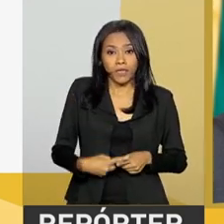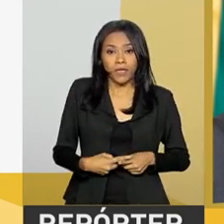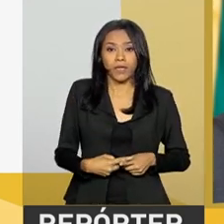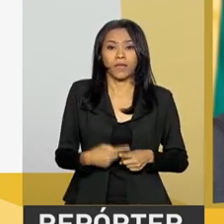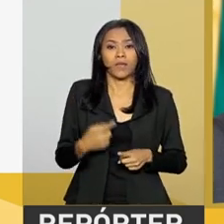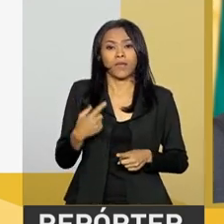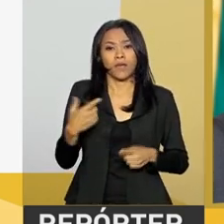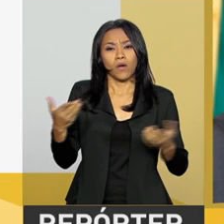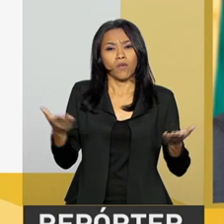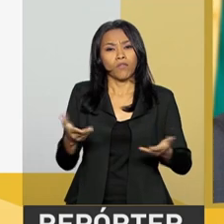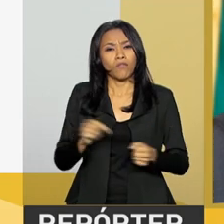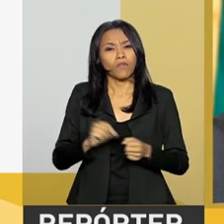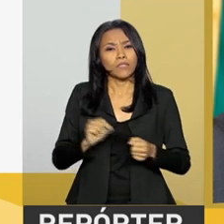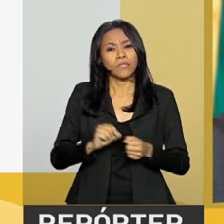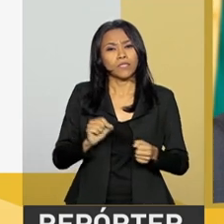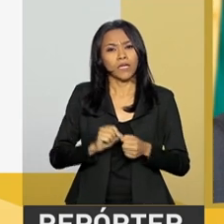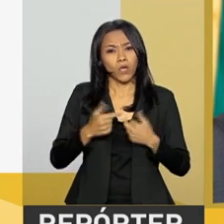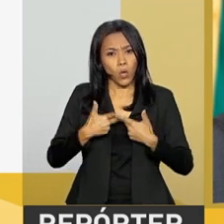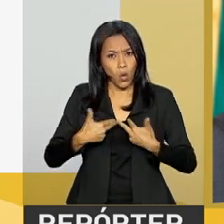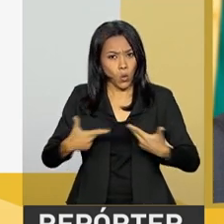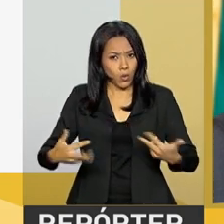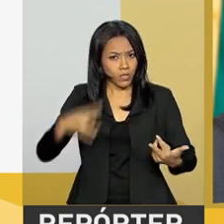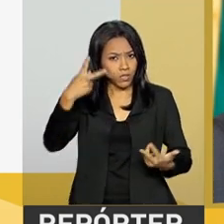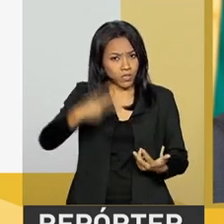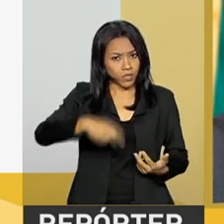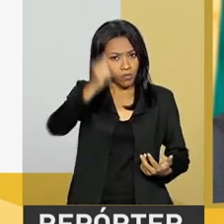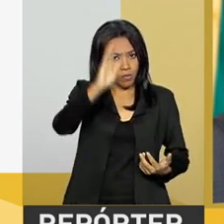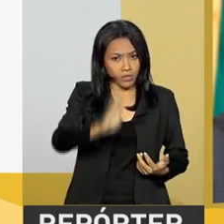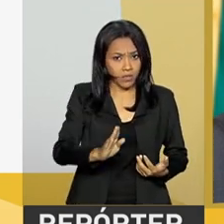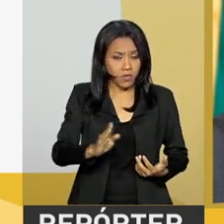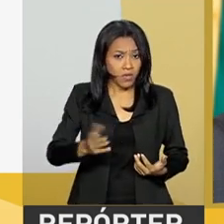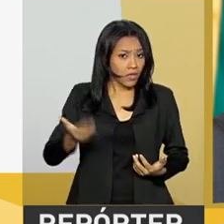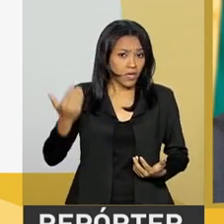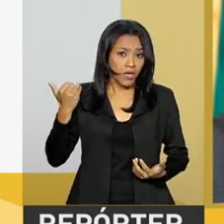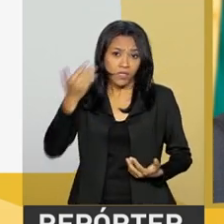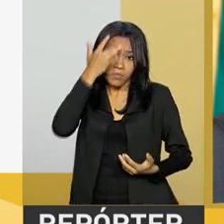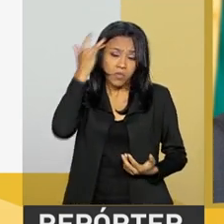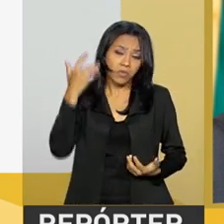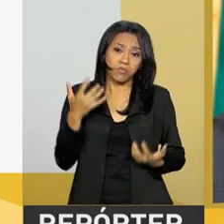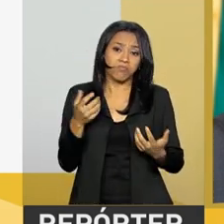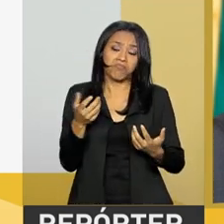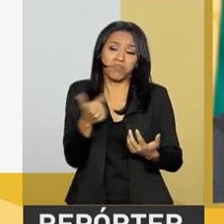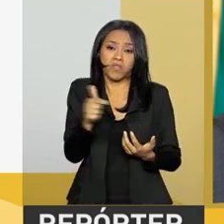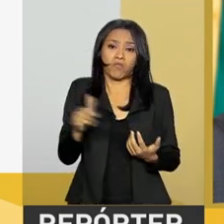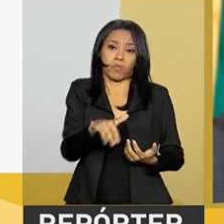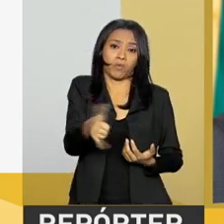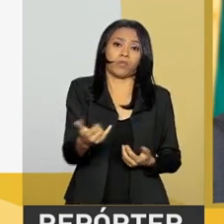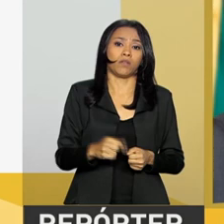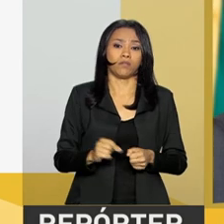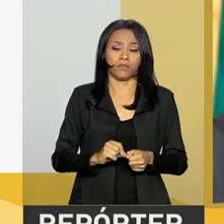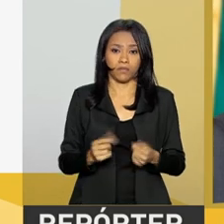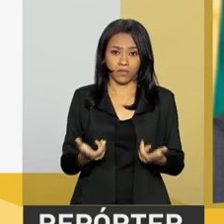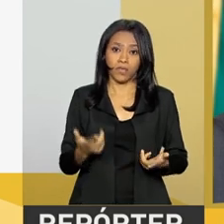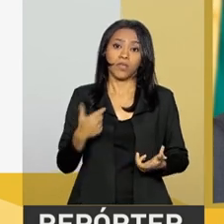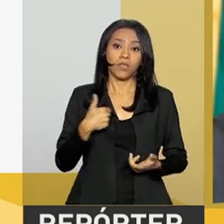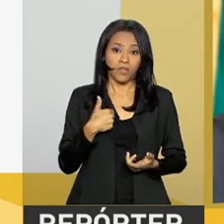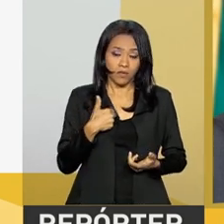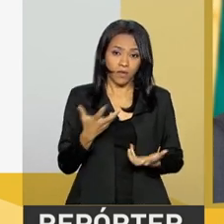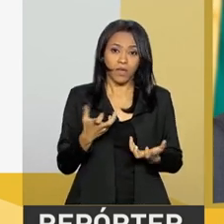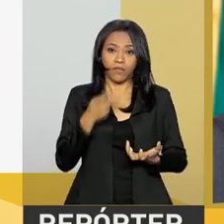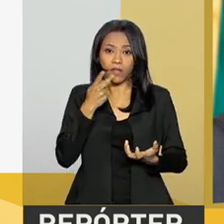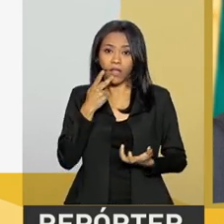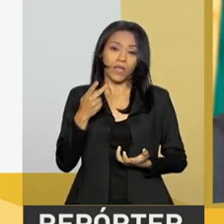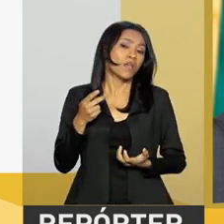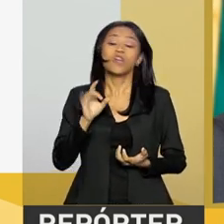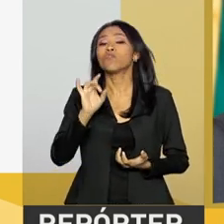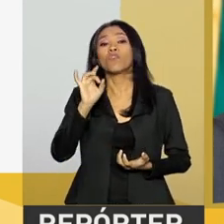produzir coisas fazer coisas no país que muita gente não teve a questão da segurança pública aliás eu registrado foi o seguinte eu